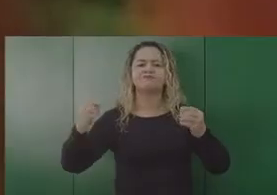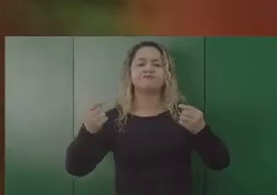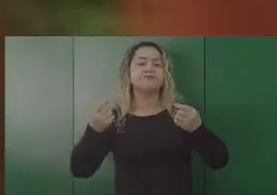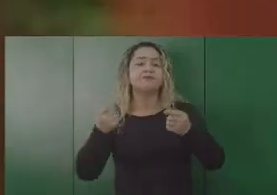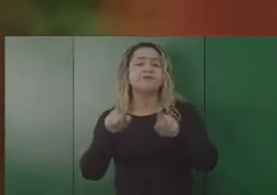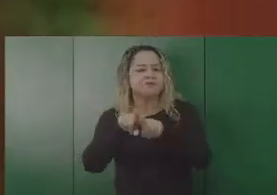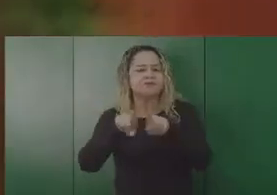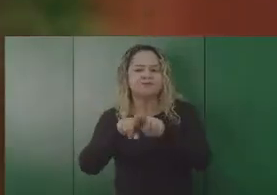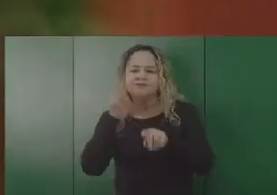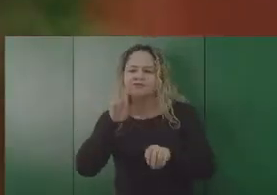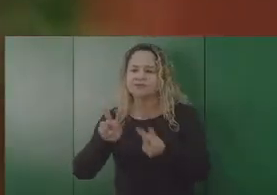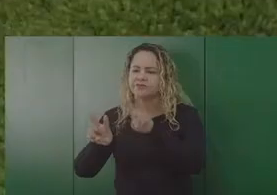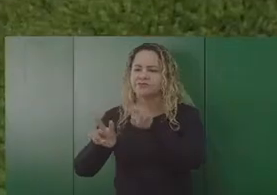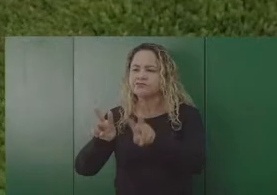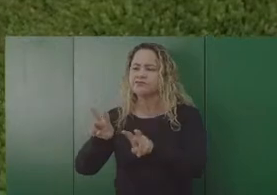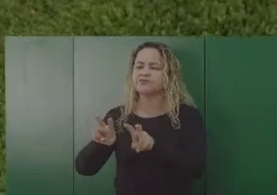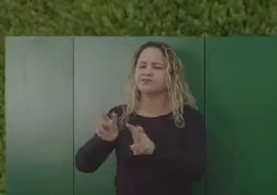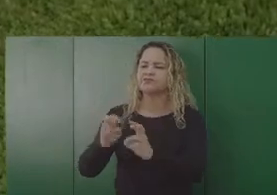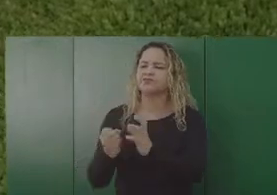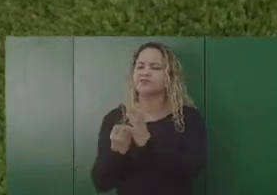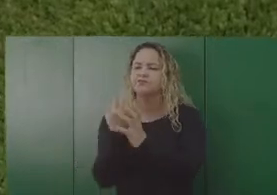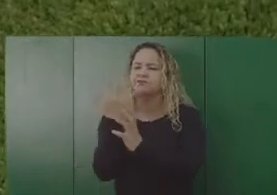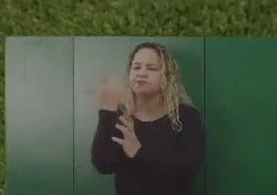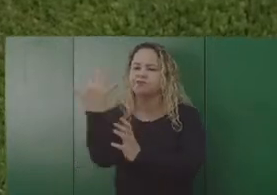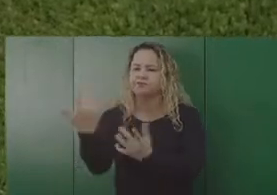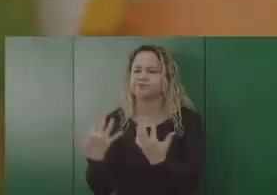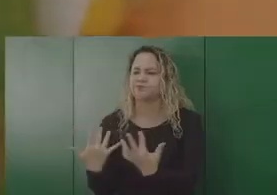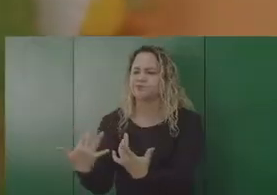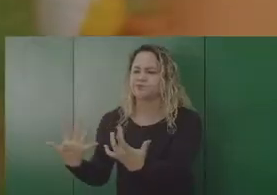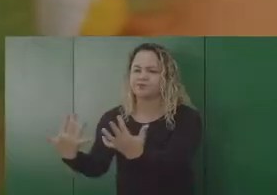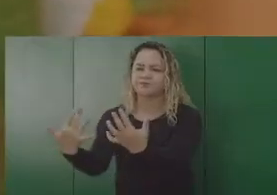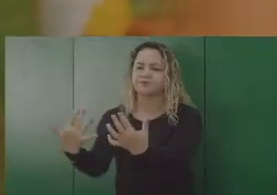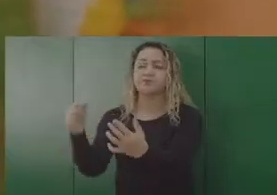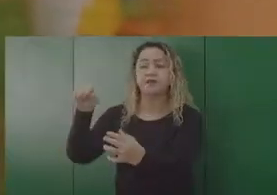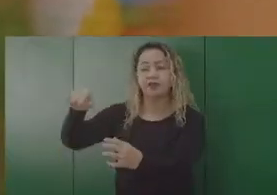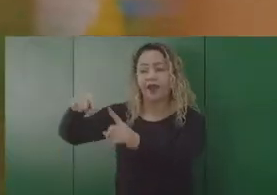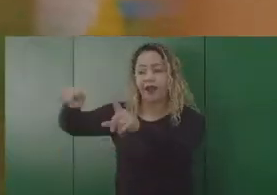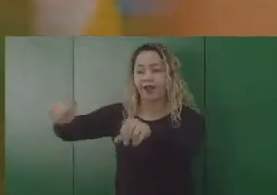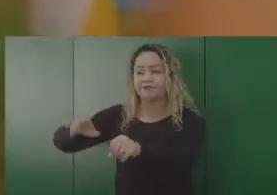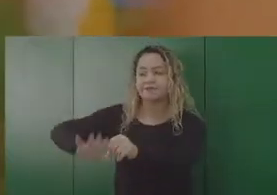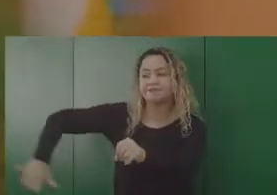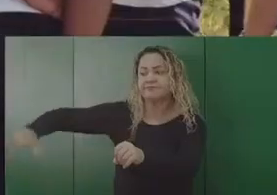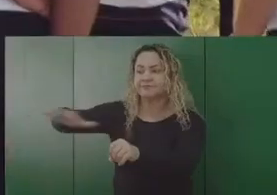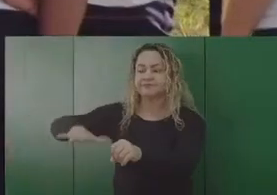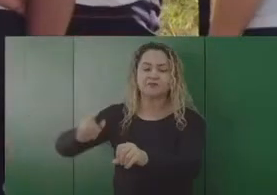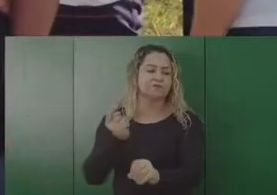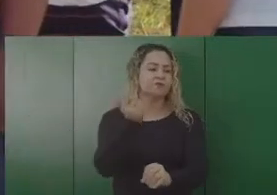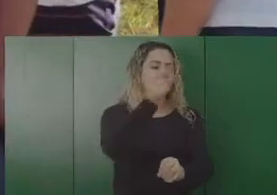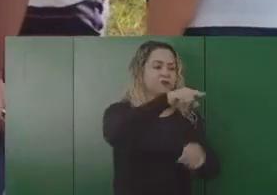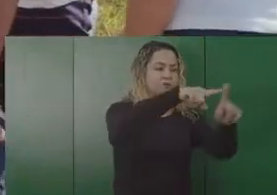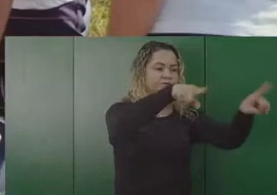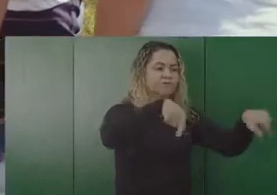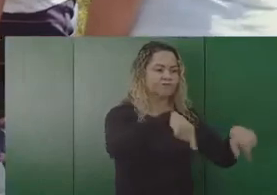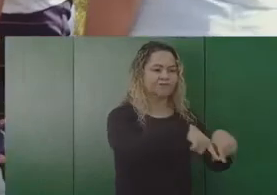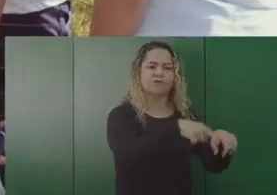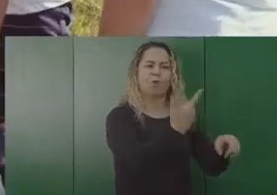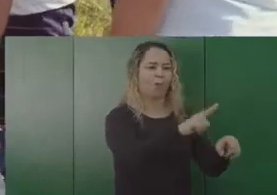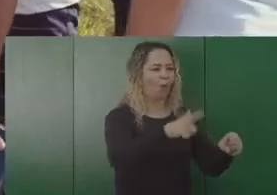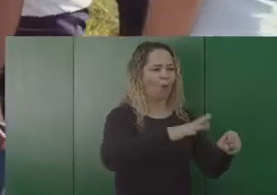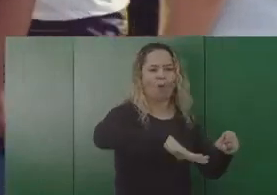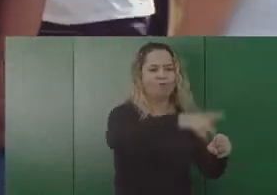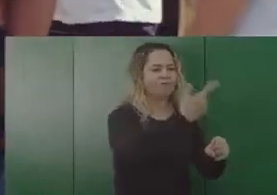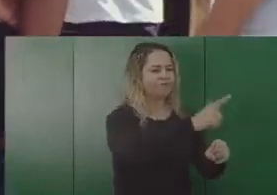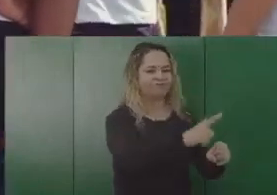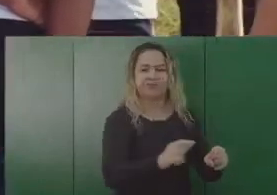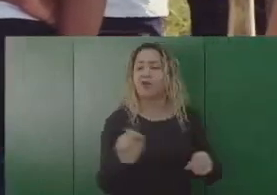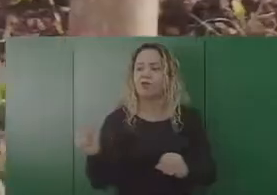24 espiras. As plantas cresceram consideravelmente em relação às alfaces que estavam fora do campo magnético. No segundo semestre de